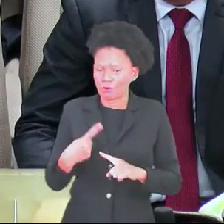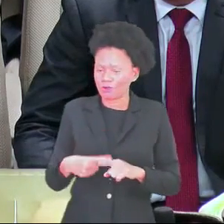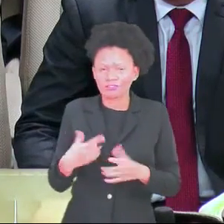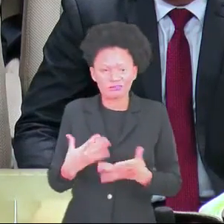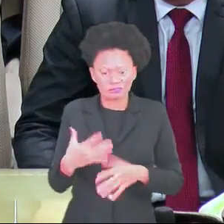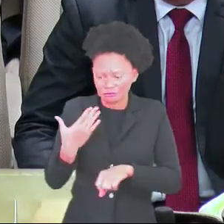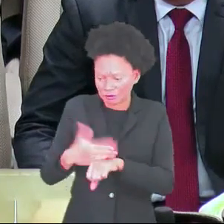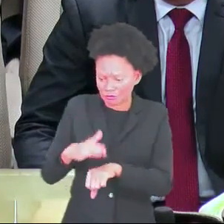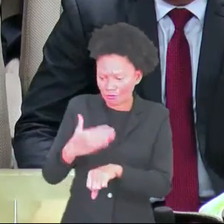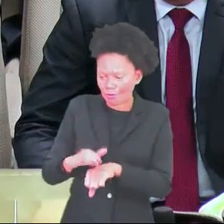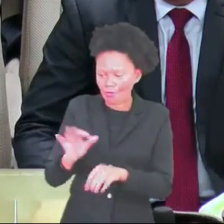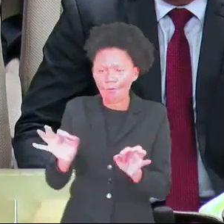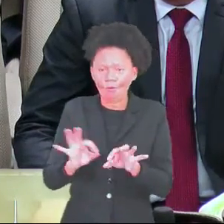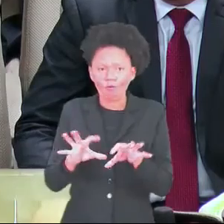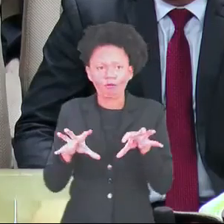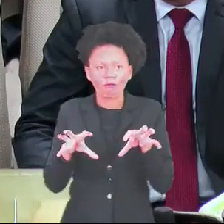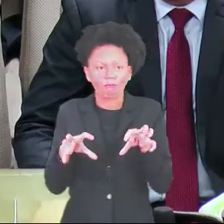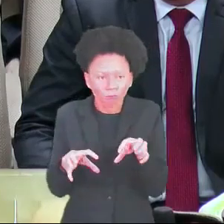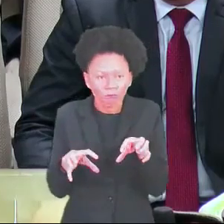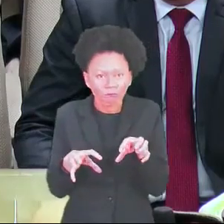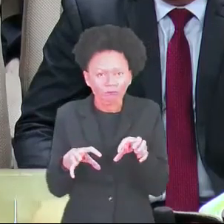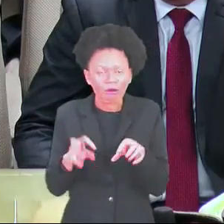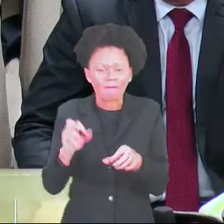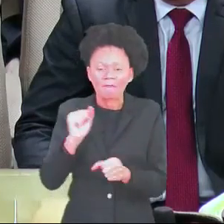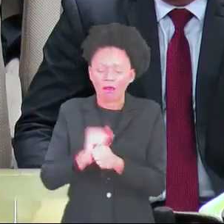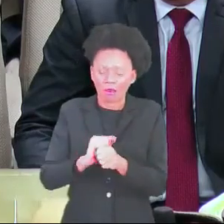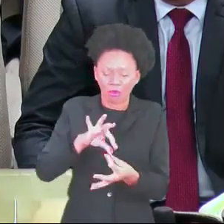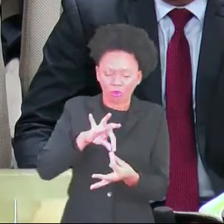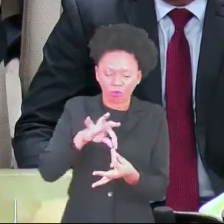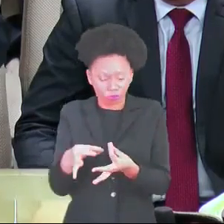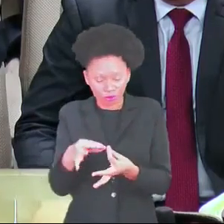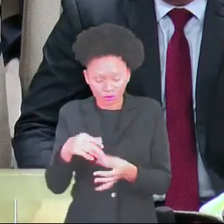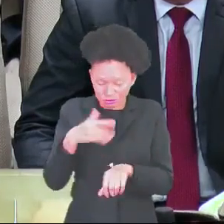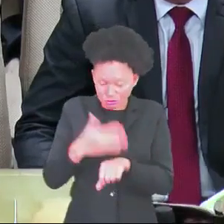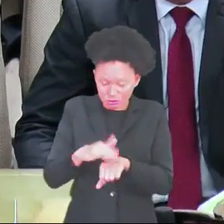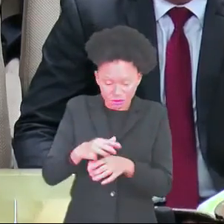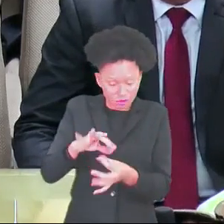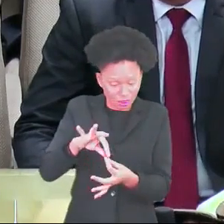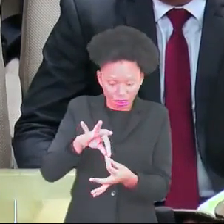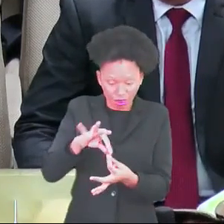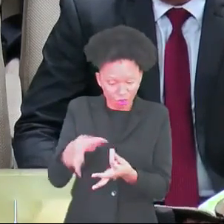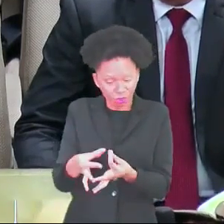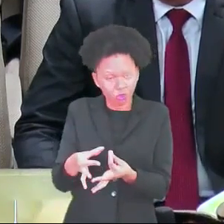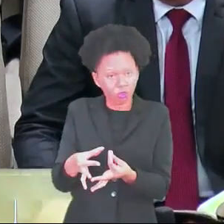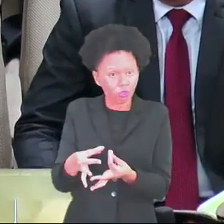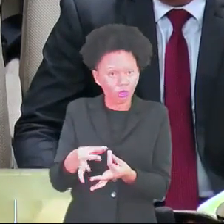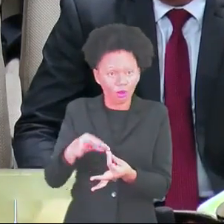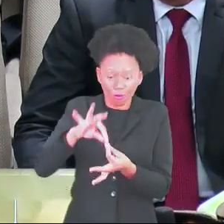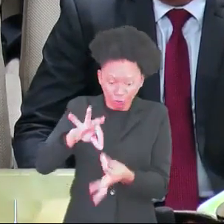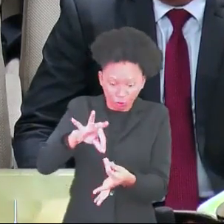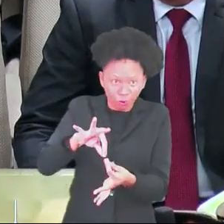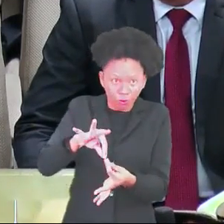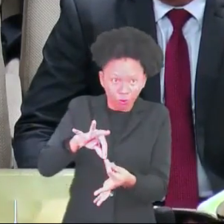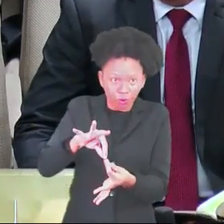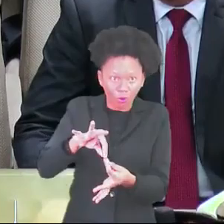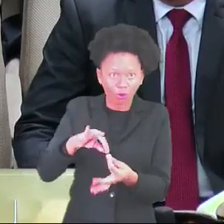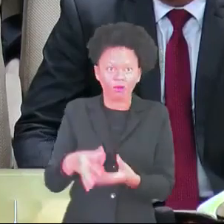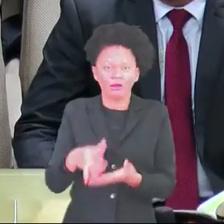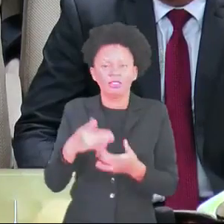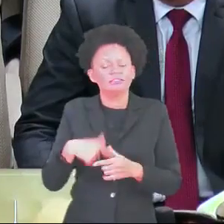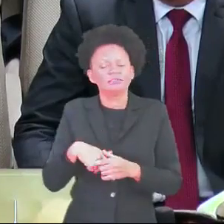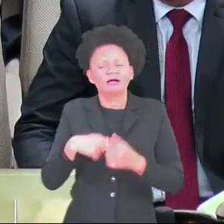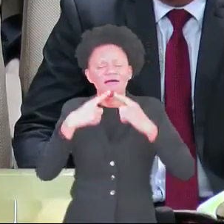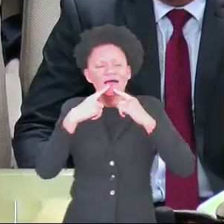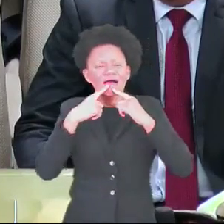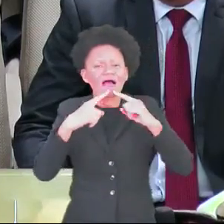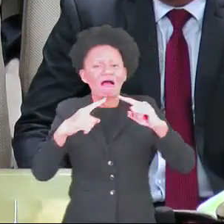exercitado fica atrofiado. Tudo aquilo que não se movimenta, isso que o apóstolo Paulo está dizendo, estava criticando aqui as